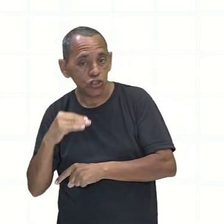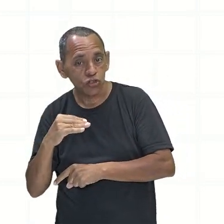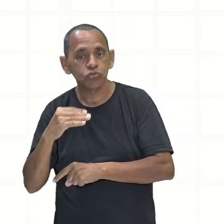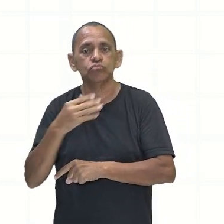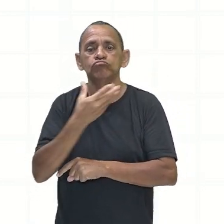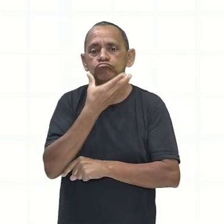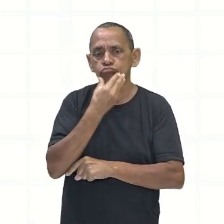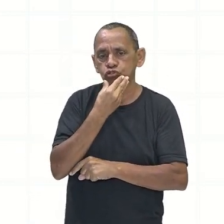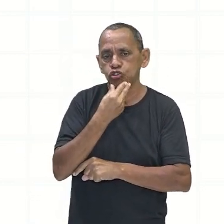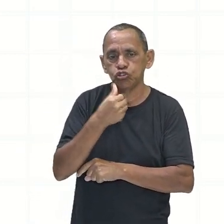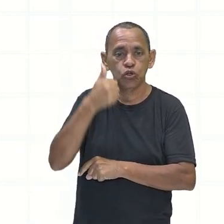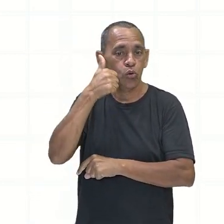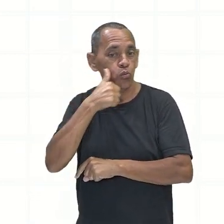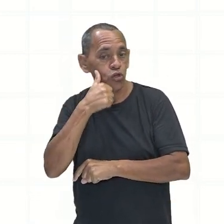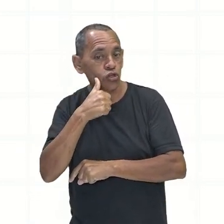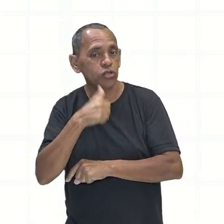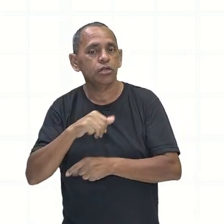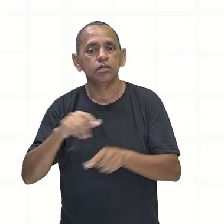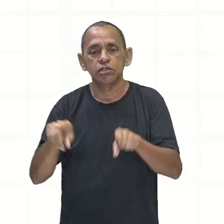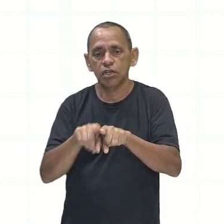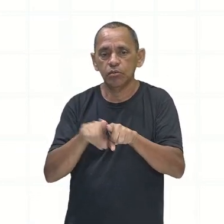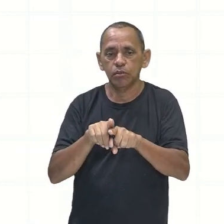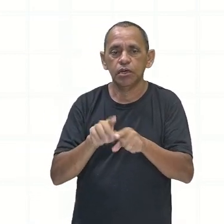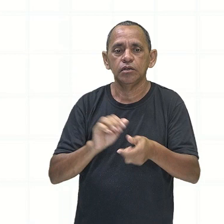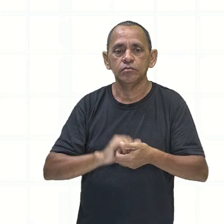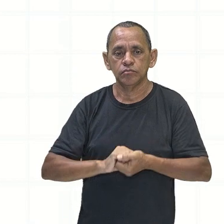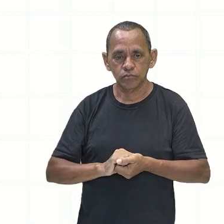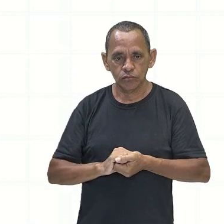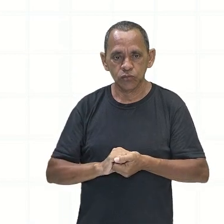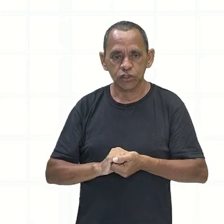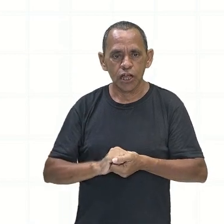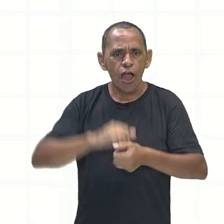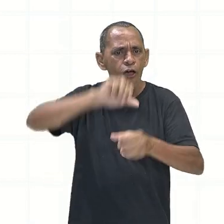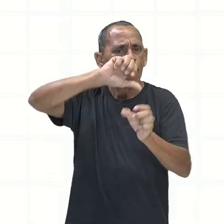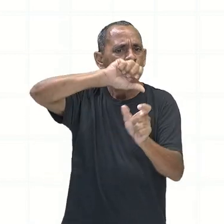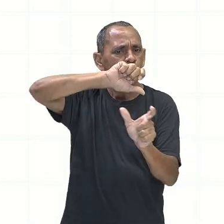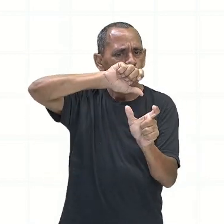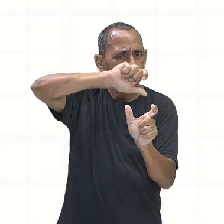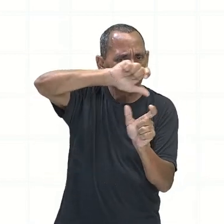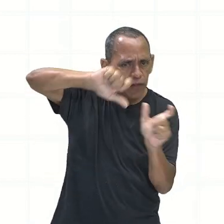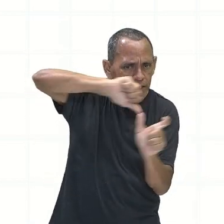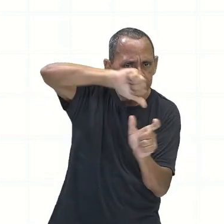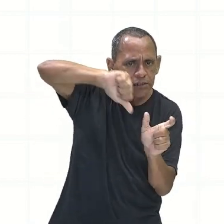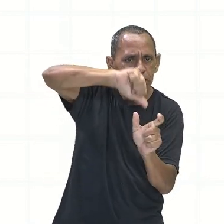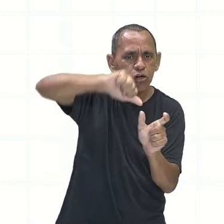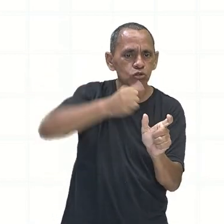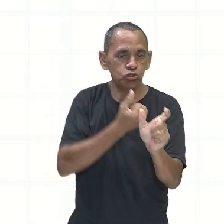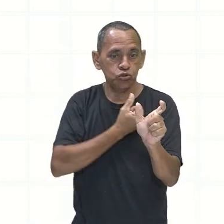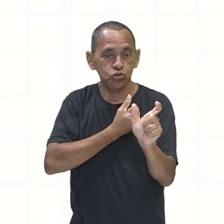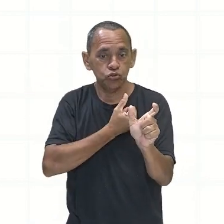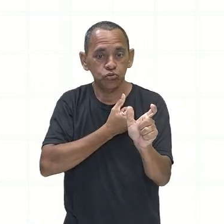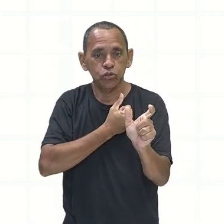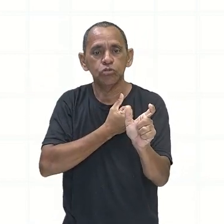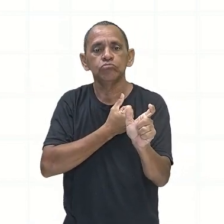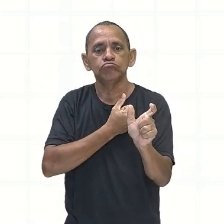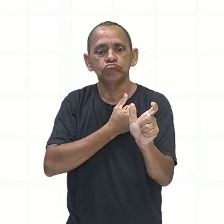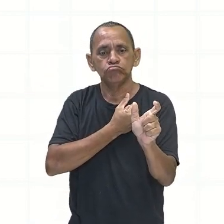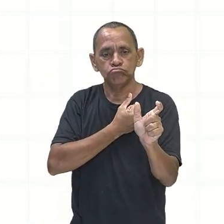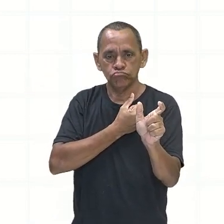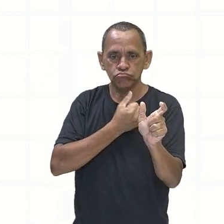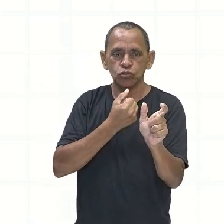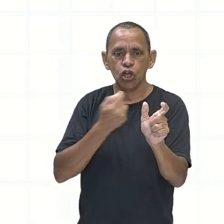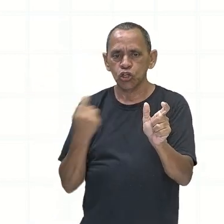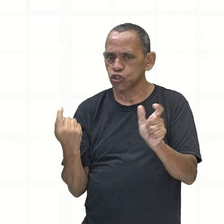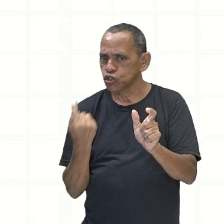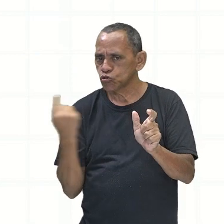de número tem a ver com a questão do singular ou do plural, ou seja, o plural significa mais de um. O que é que indica que a palavra